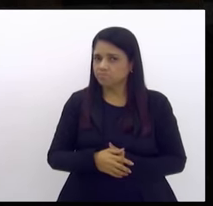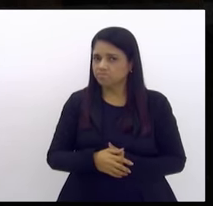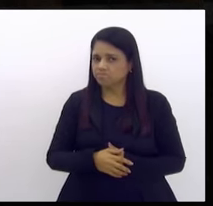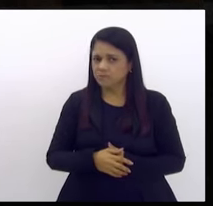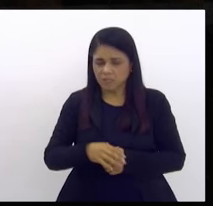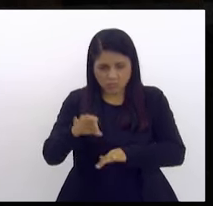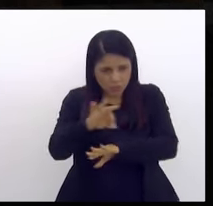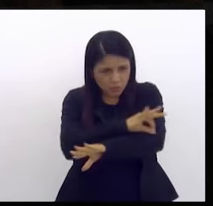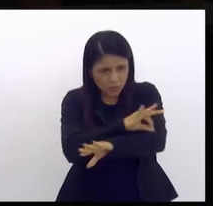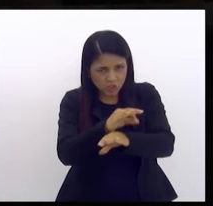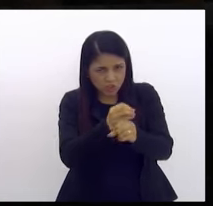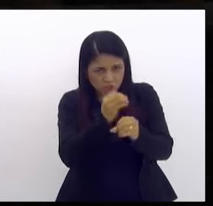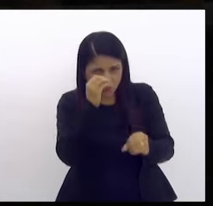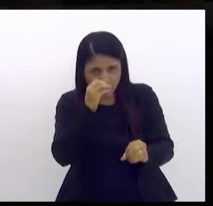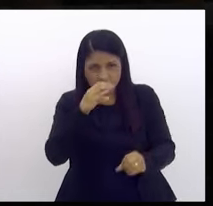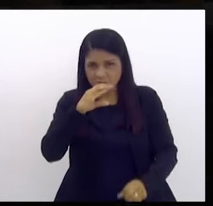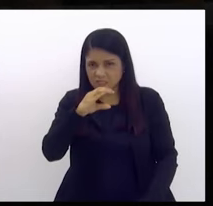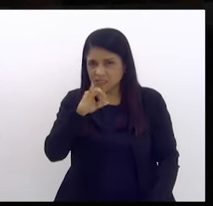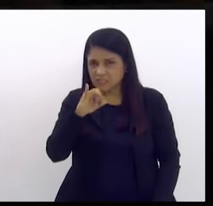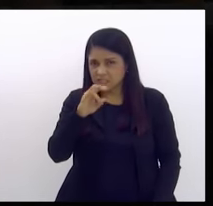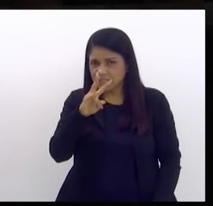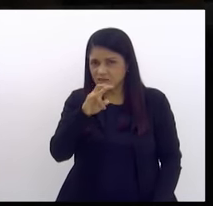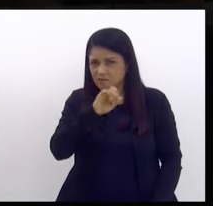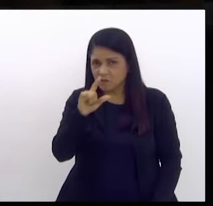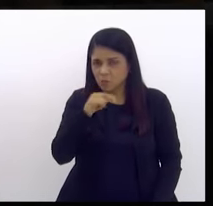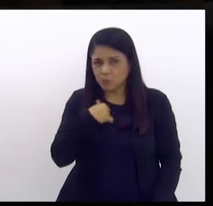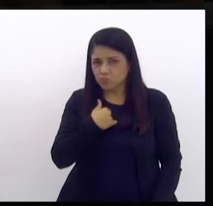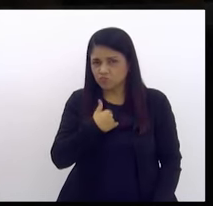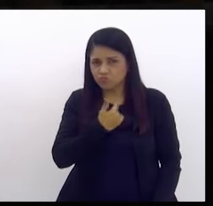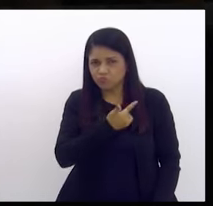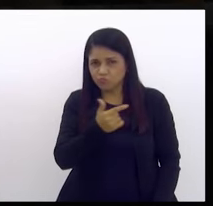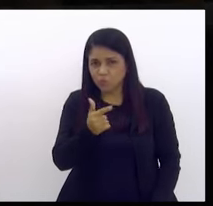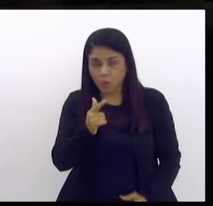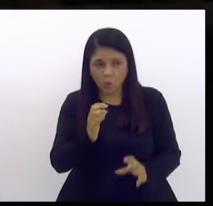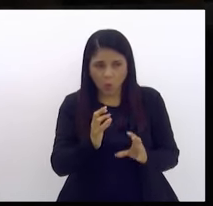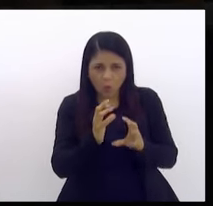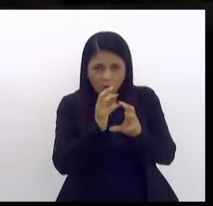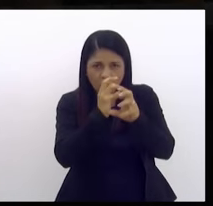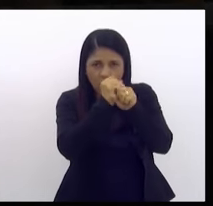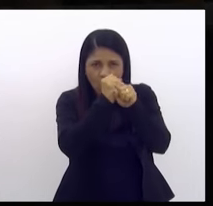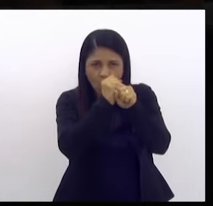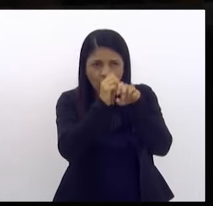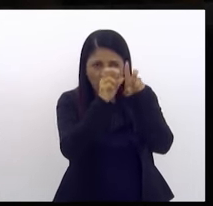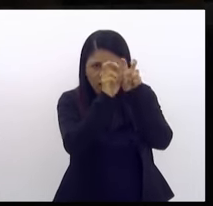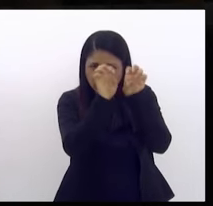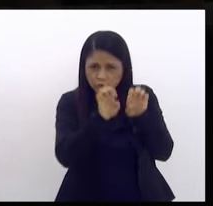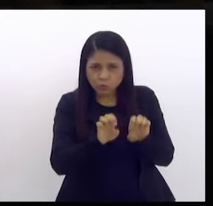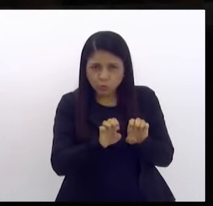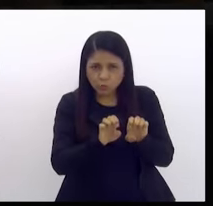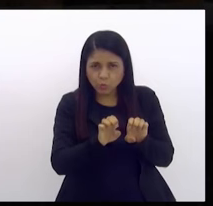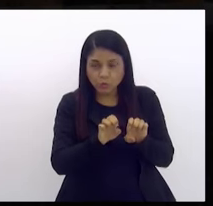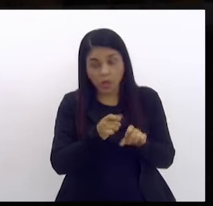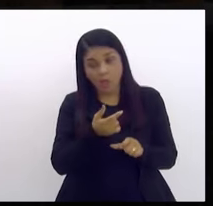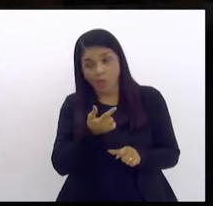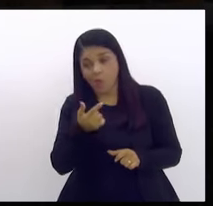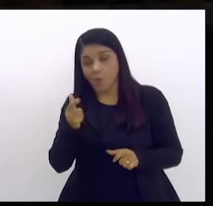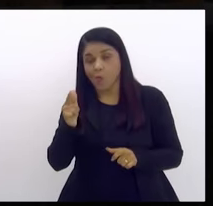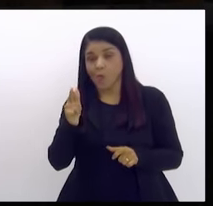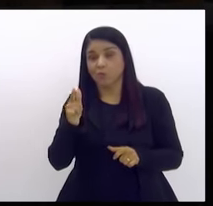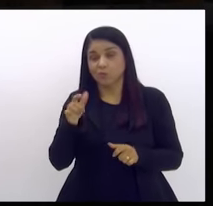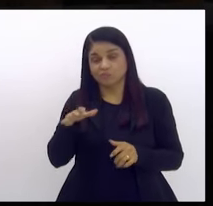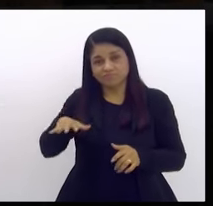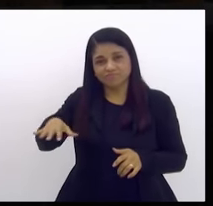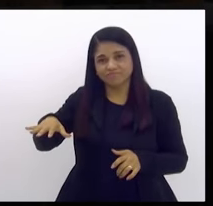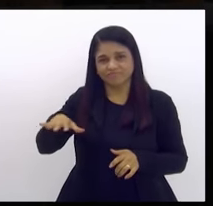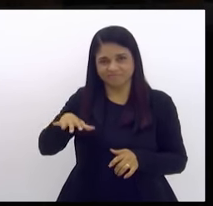engenheiro civil, sem ter a especialidade de calculista estrutural, que é outro ramo da engenharia